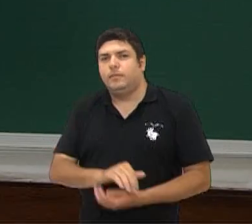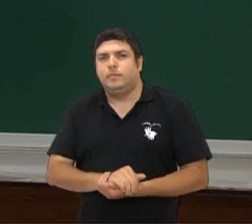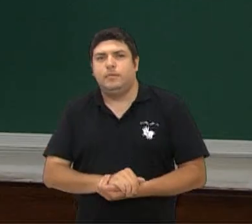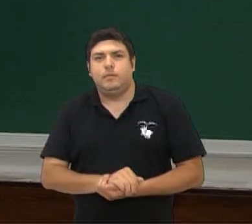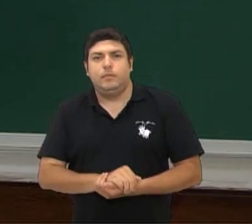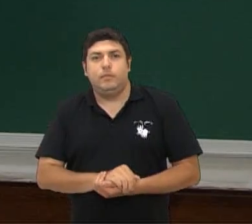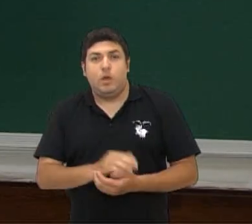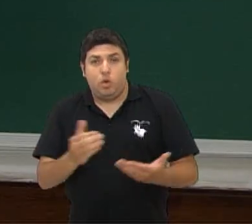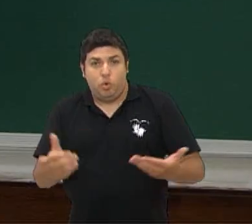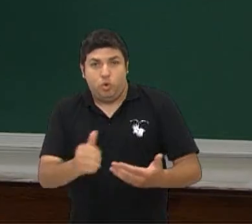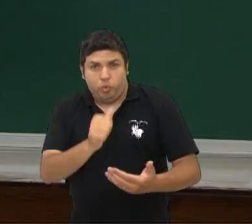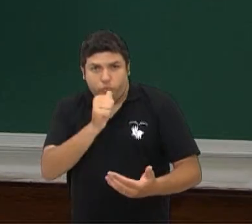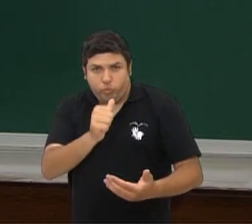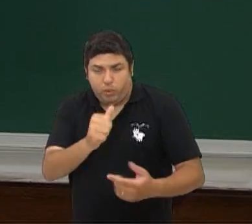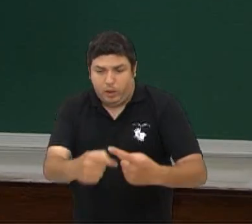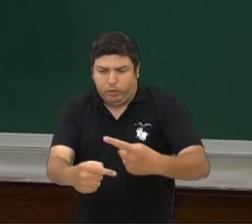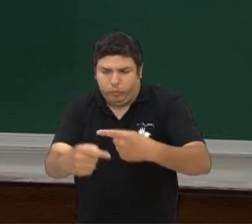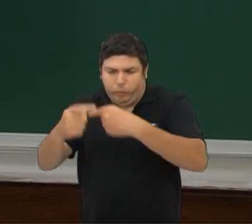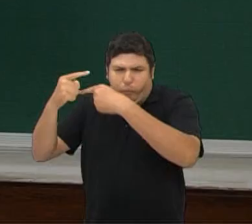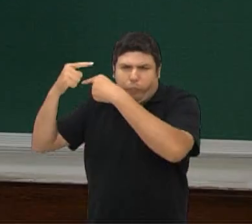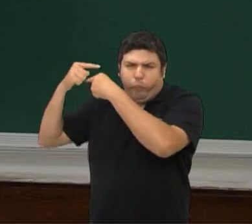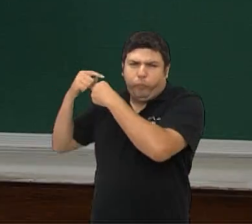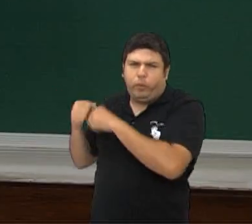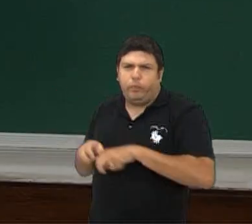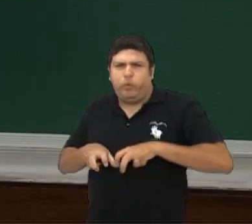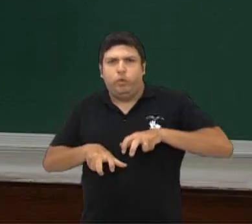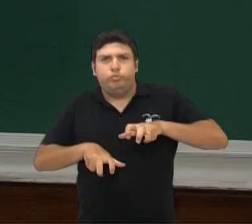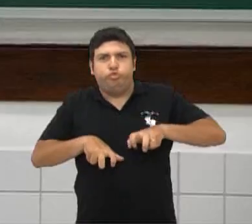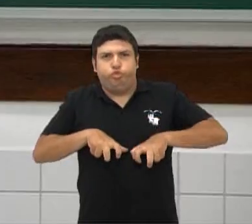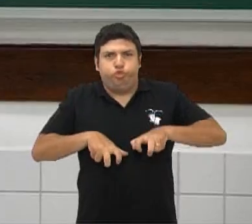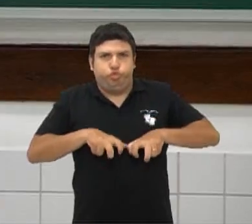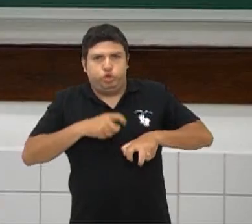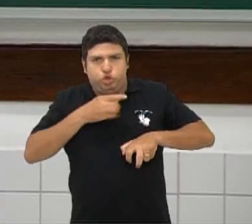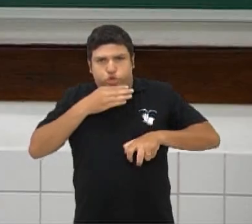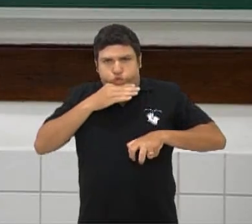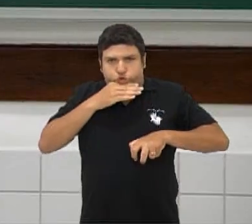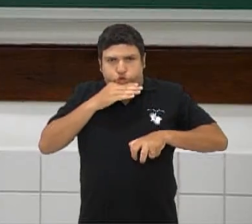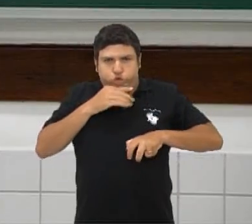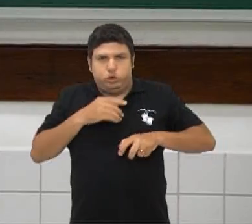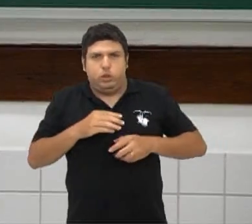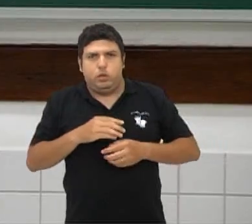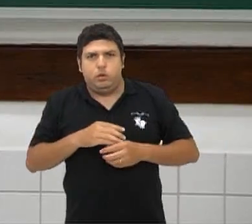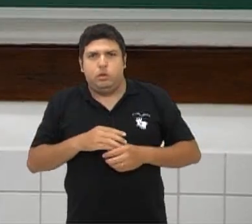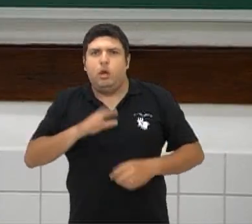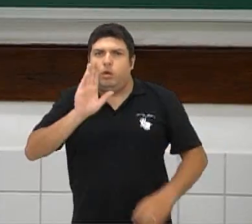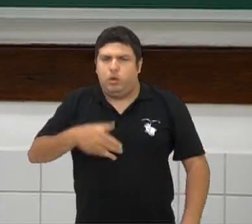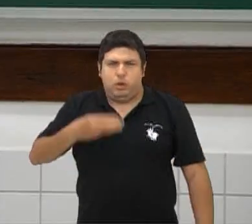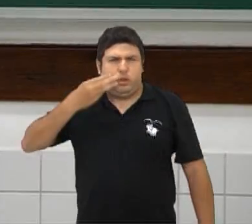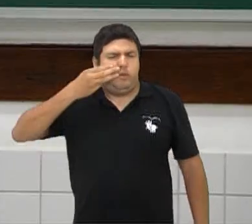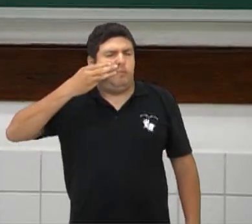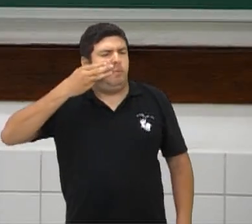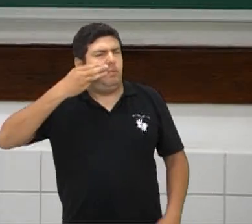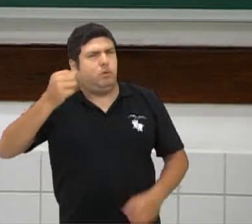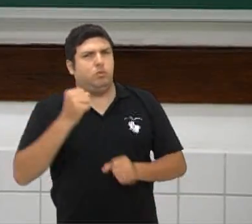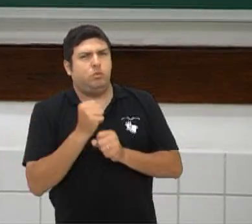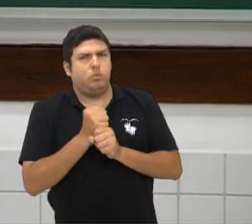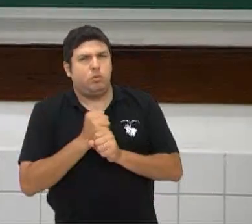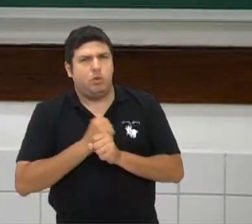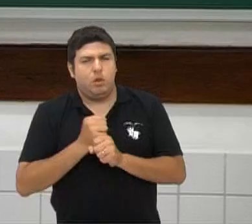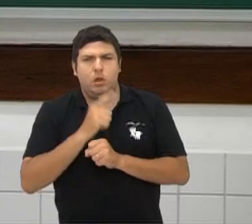ter sido xixi de dinossauro. Isso é verdade. A gente viu na reportagem, né, que o ciclo da água, então, até aí há milhões de anos está indo fazendo tudo